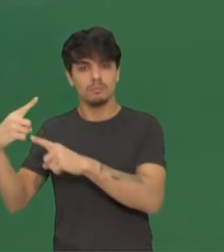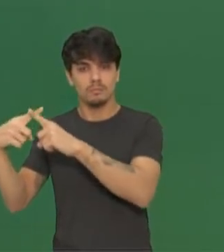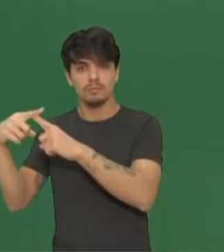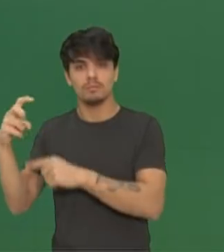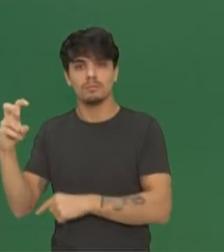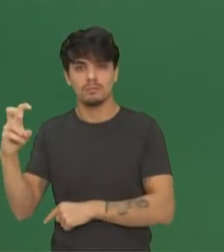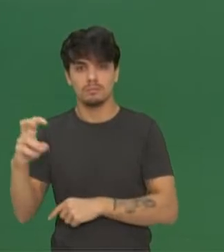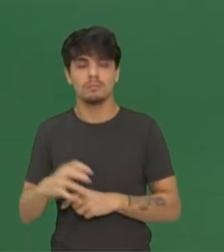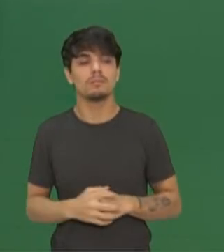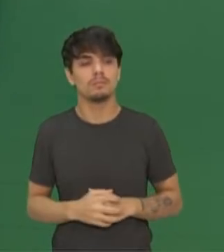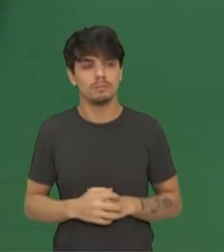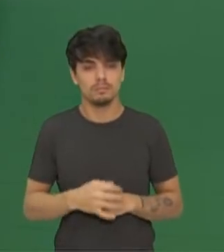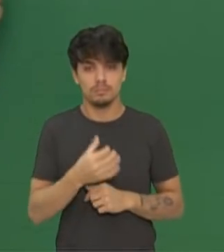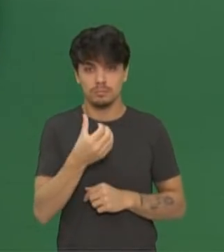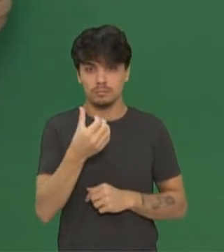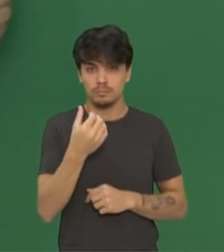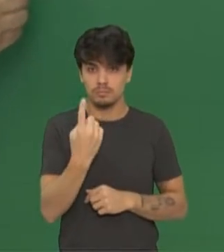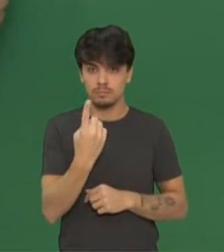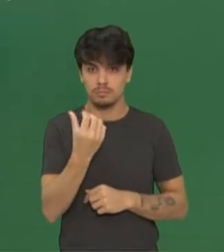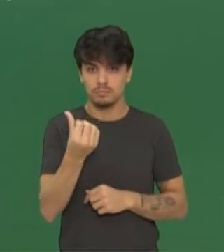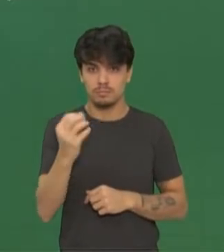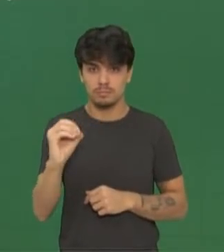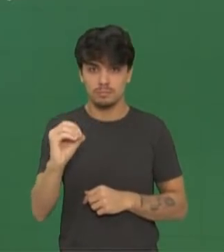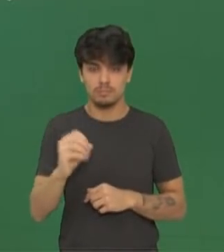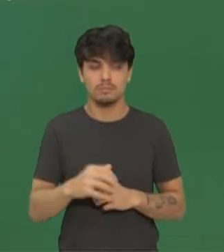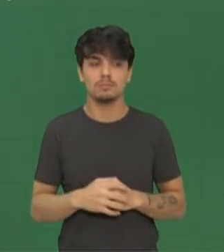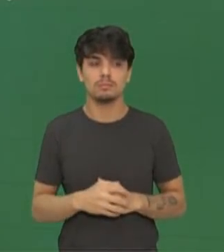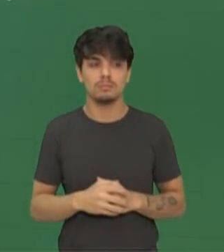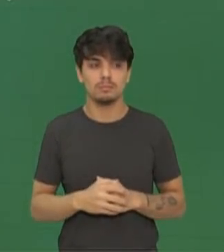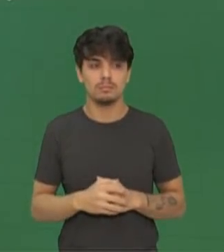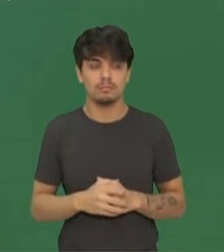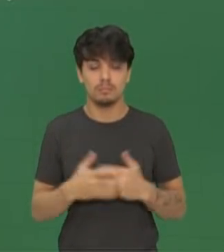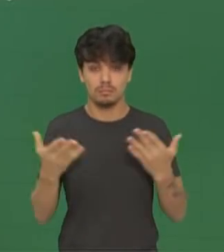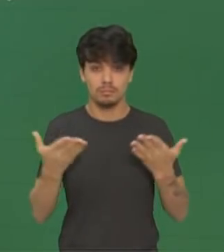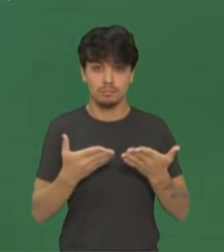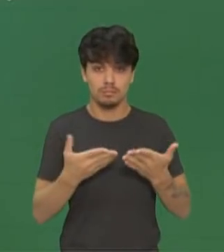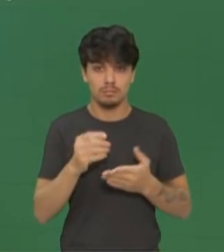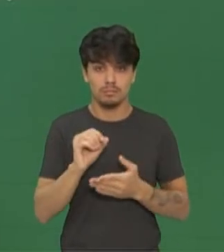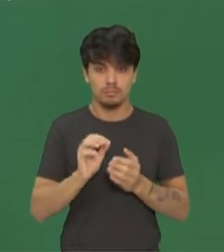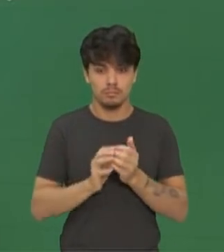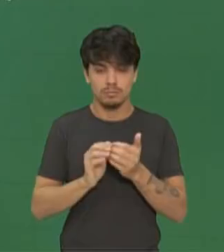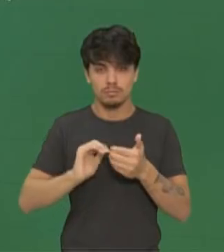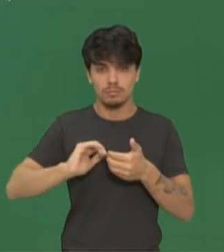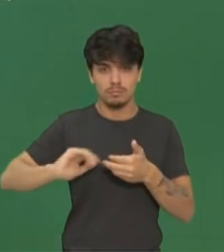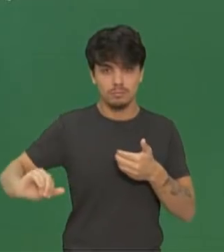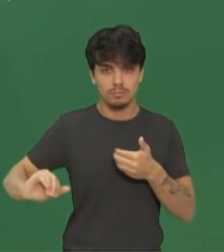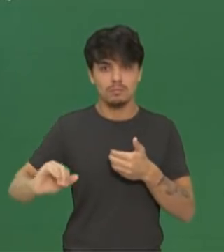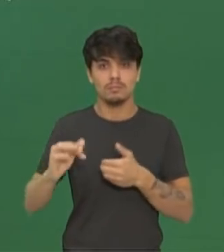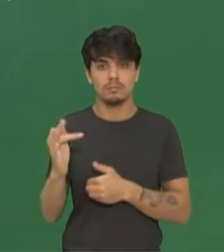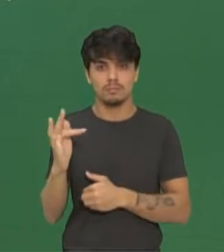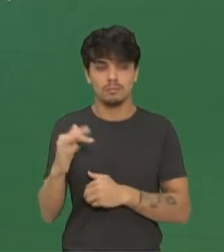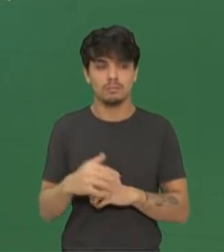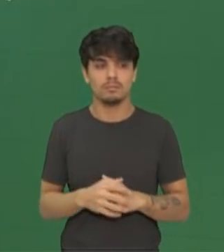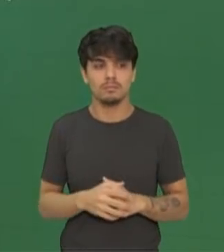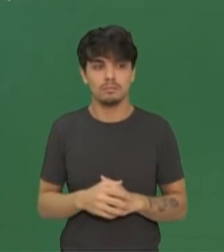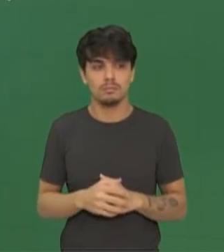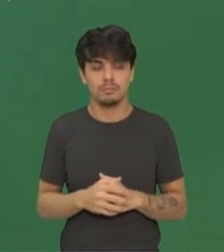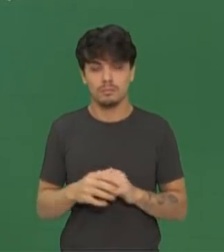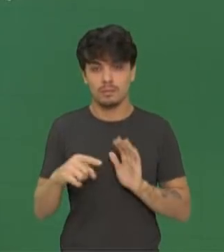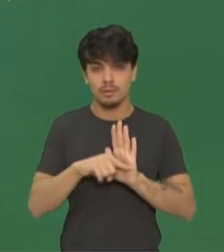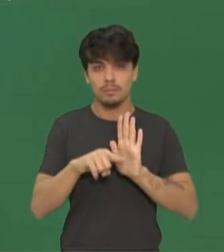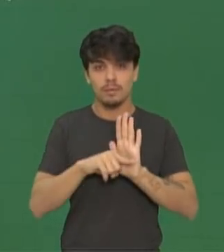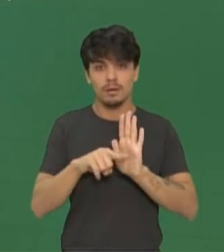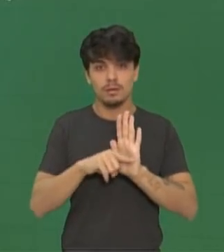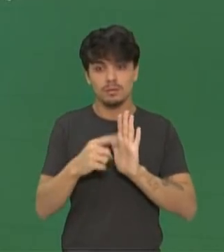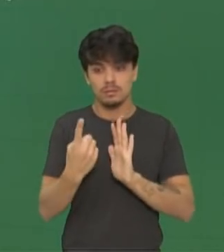Lembram? Dá 160, né? E agora eu vou isolar o F aqui, tá? Esse menos 160 eu